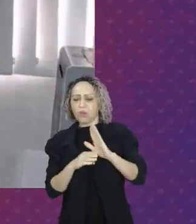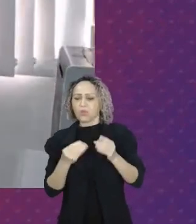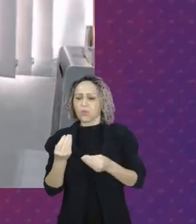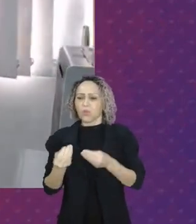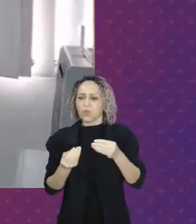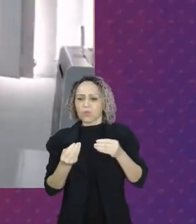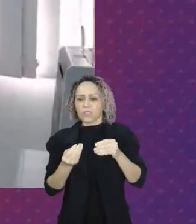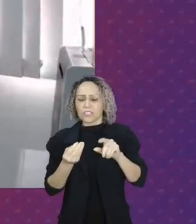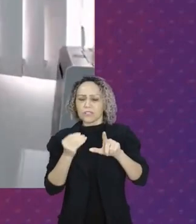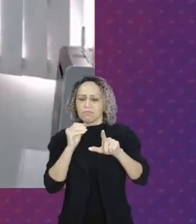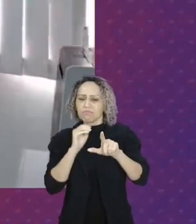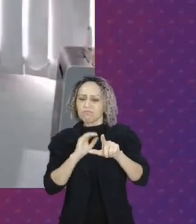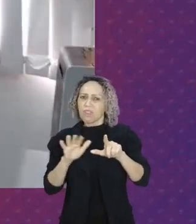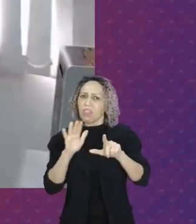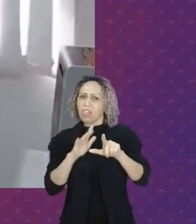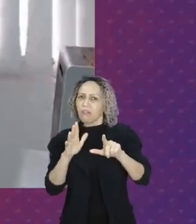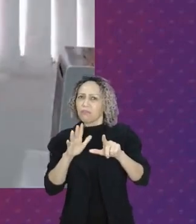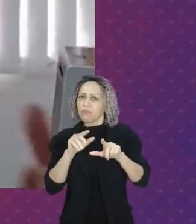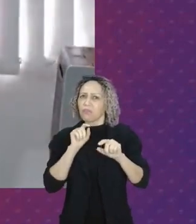né, de